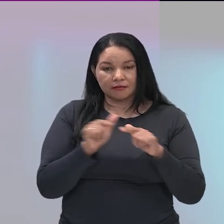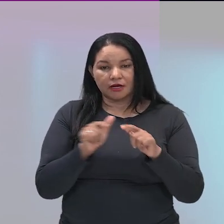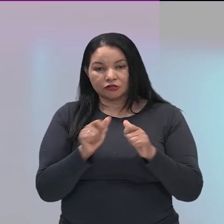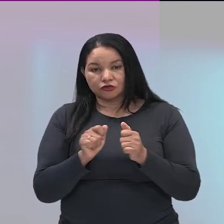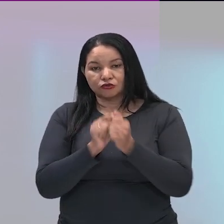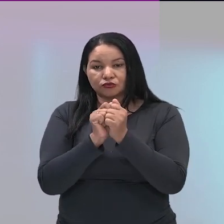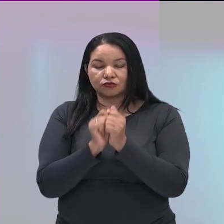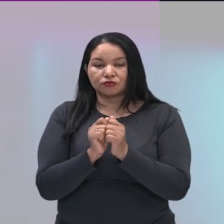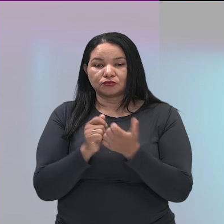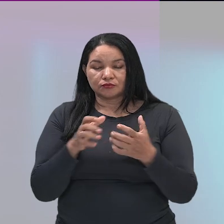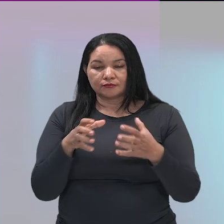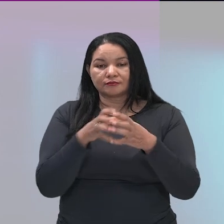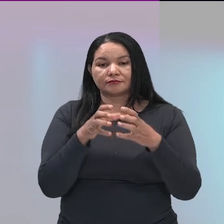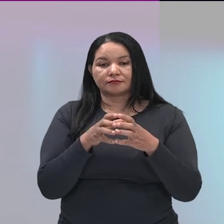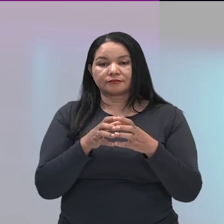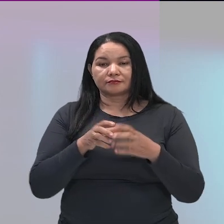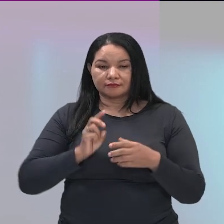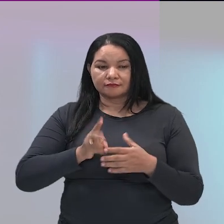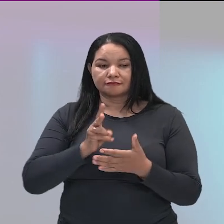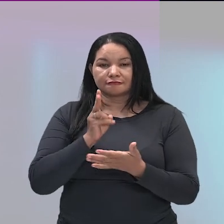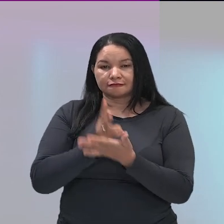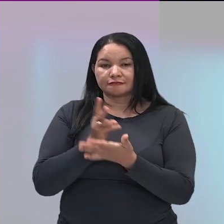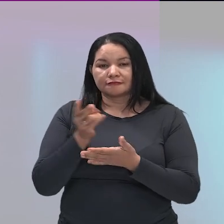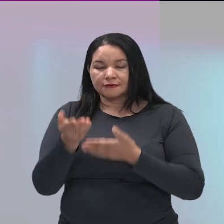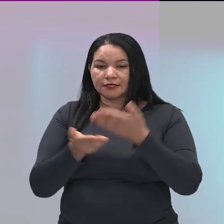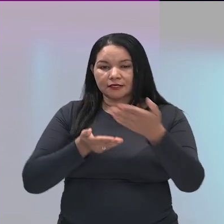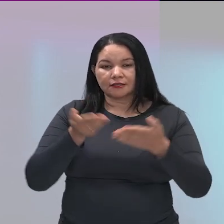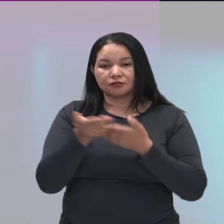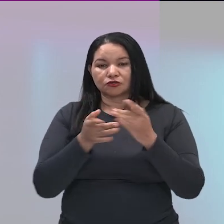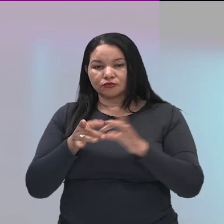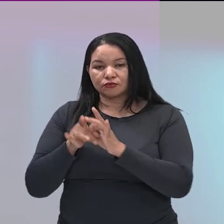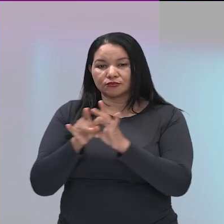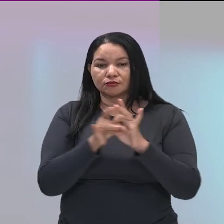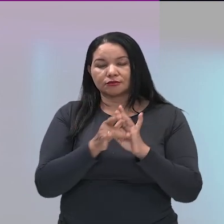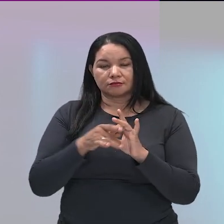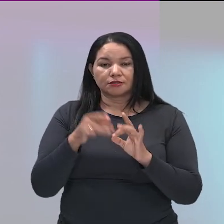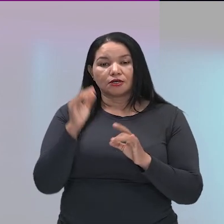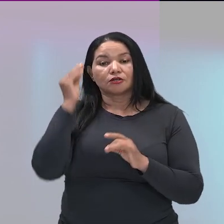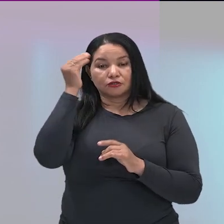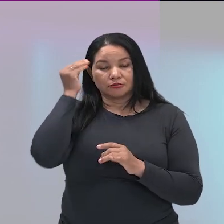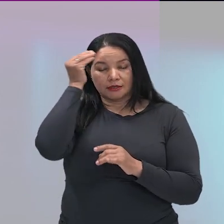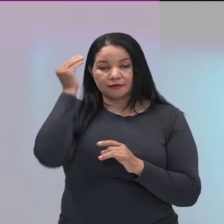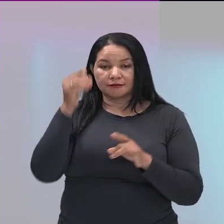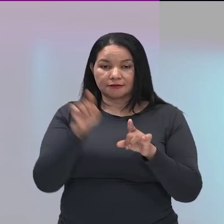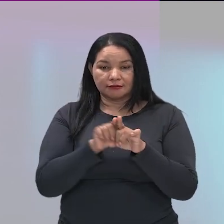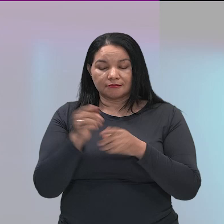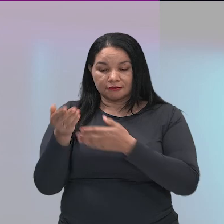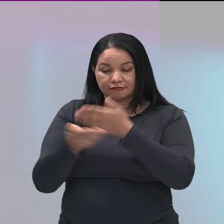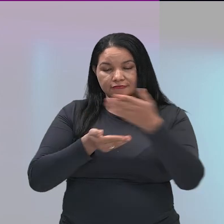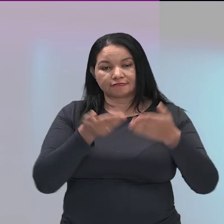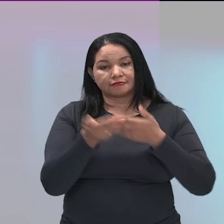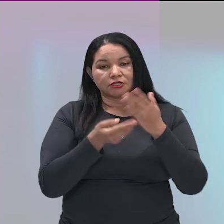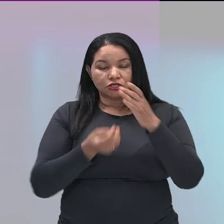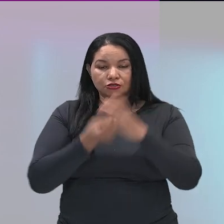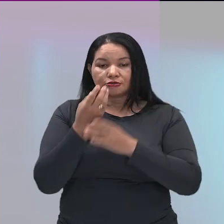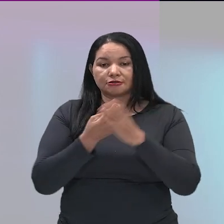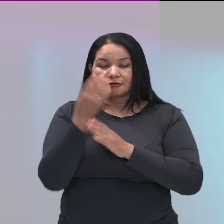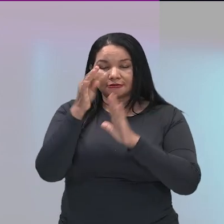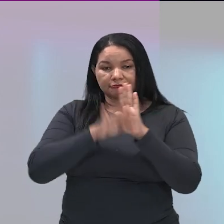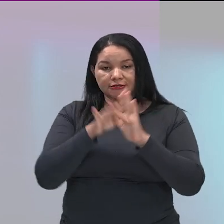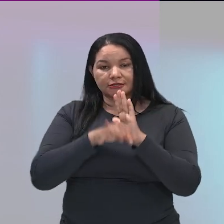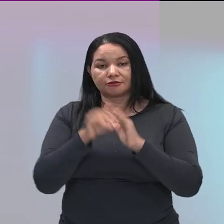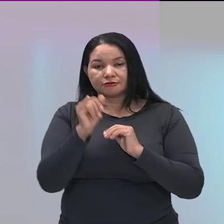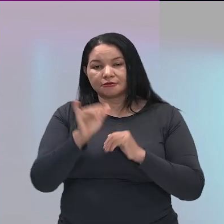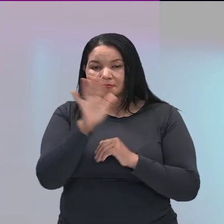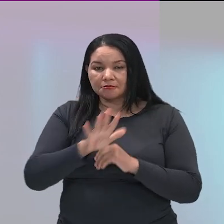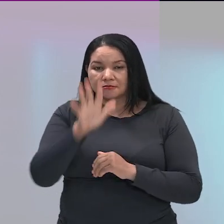o tempo todo, né? Então, essa troca de experiência que vai acontecer, de criar texto, de criar imagem,